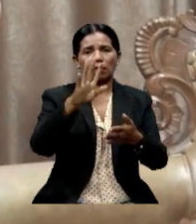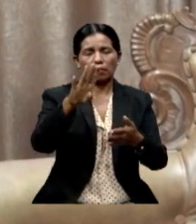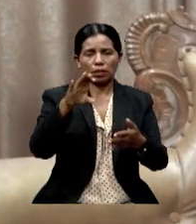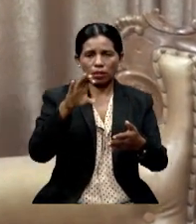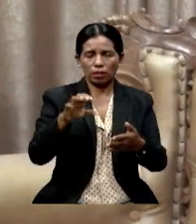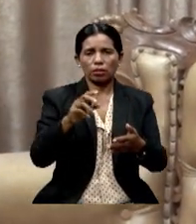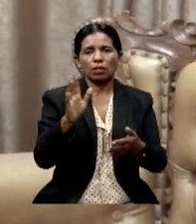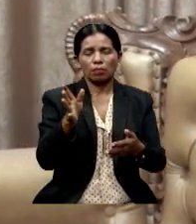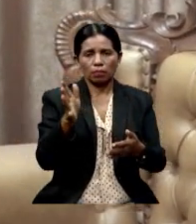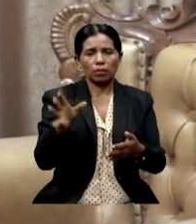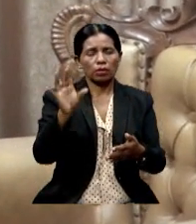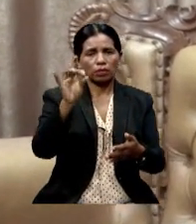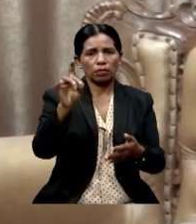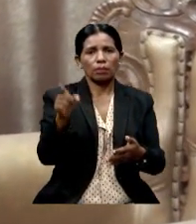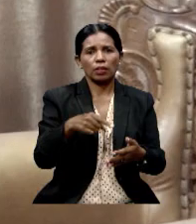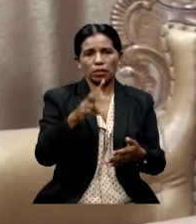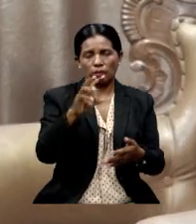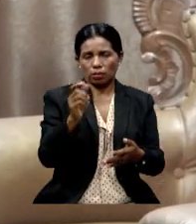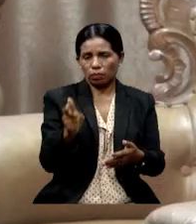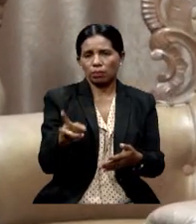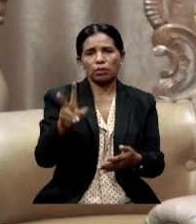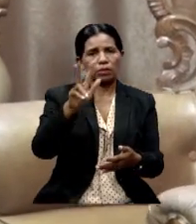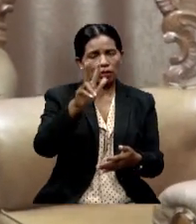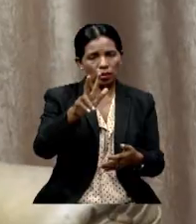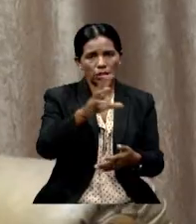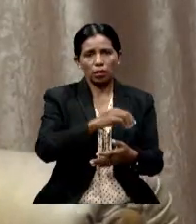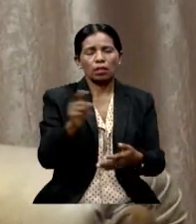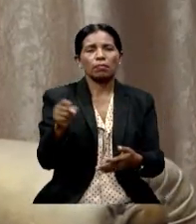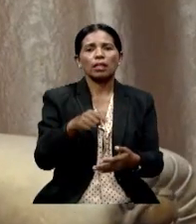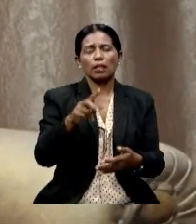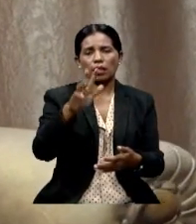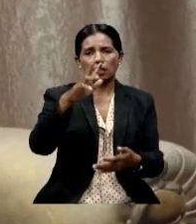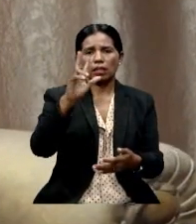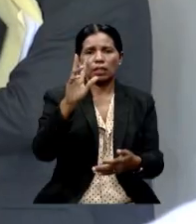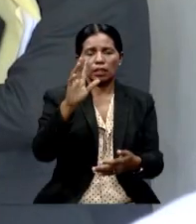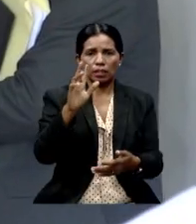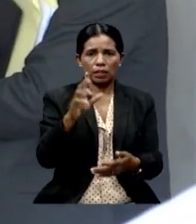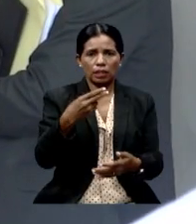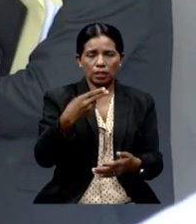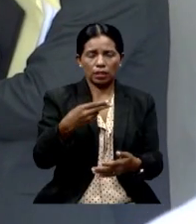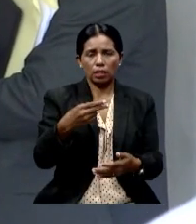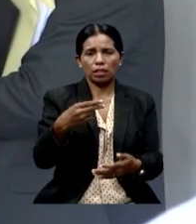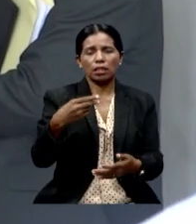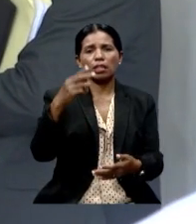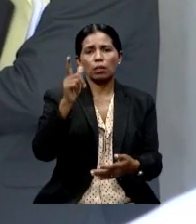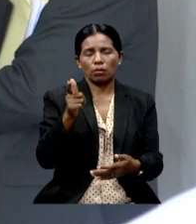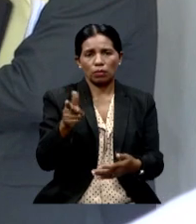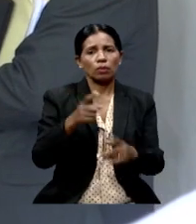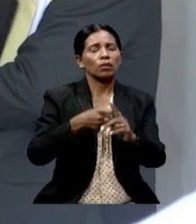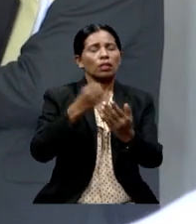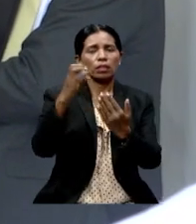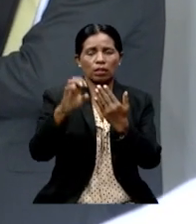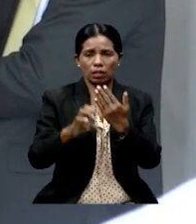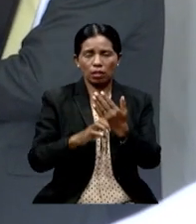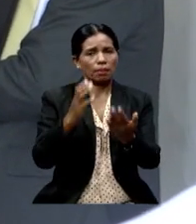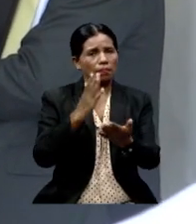50 resing hitu baratinan rihun 220 resing tolu bara quinta loron 20 fulan janeiro nebe estende mandato